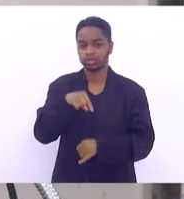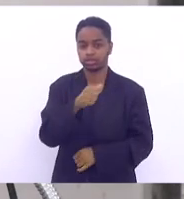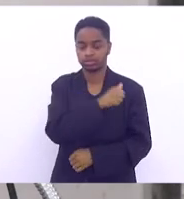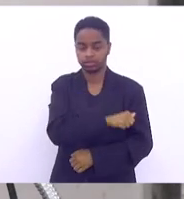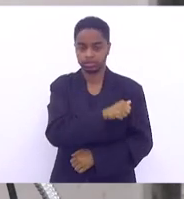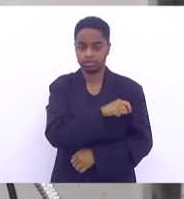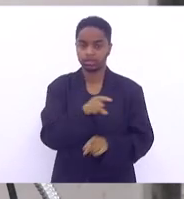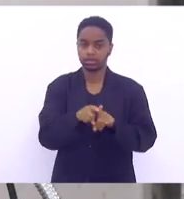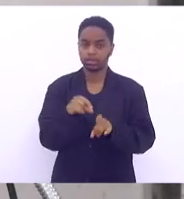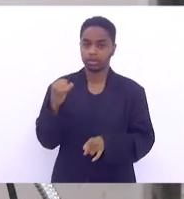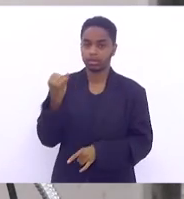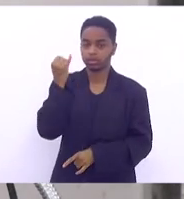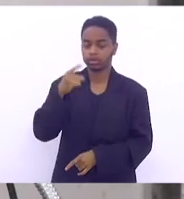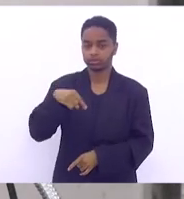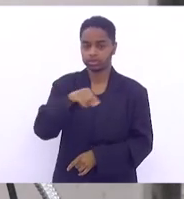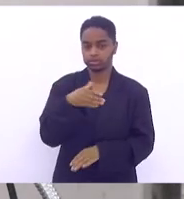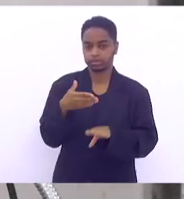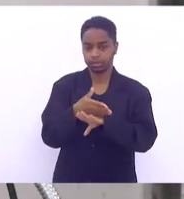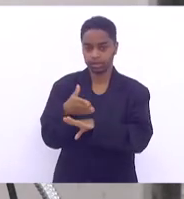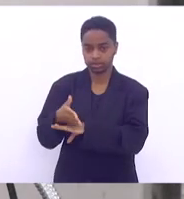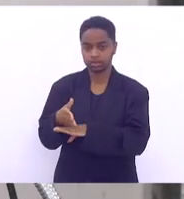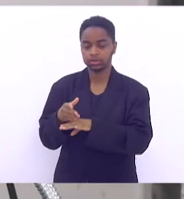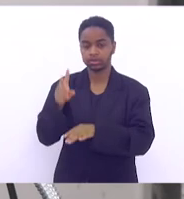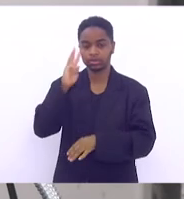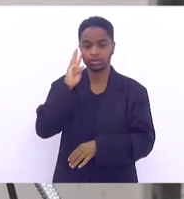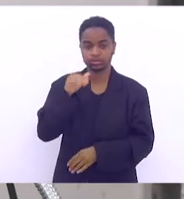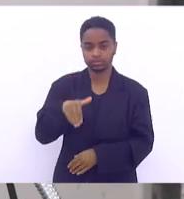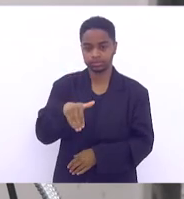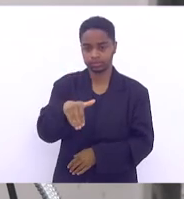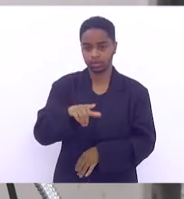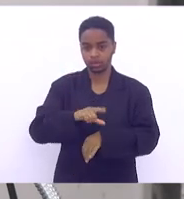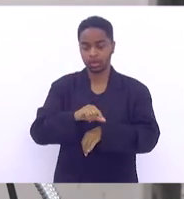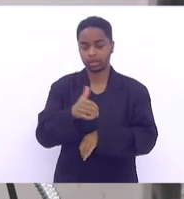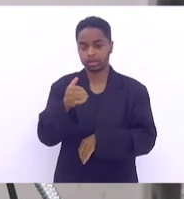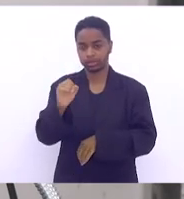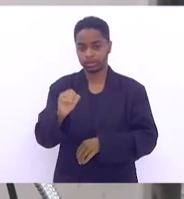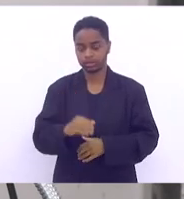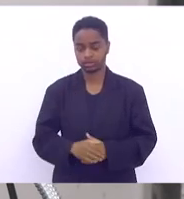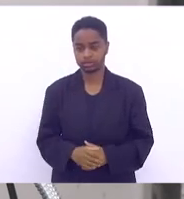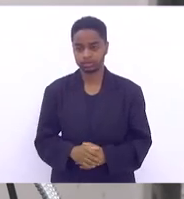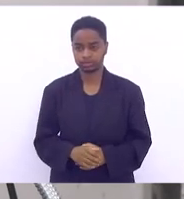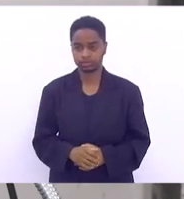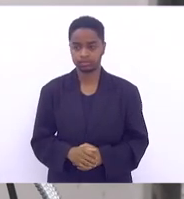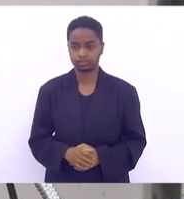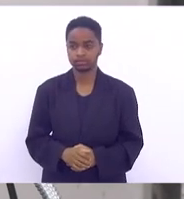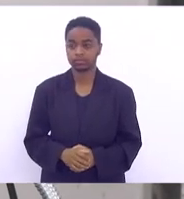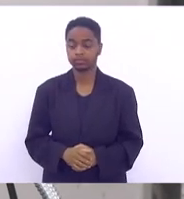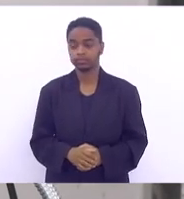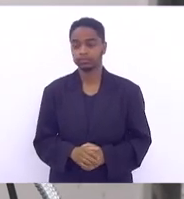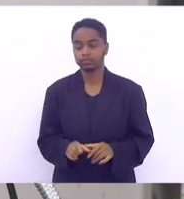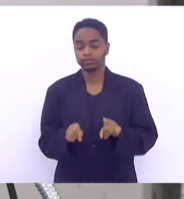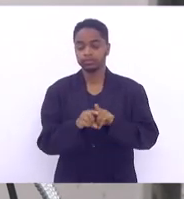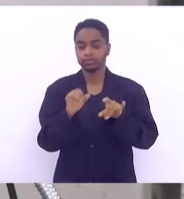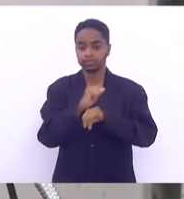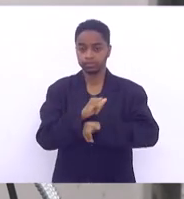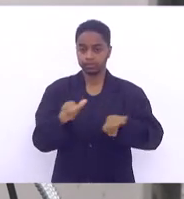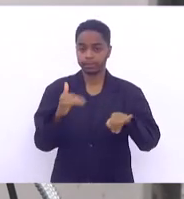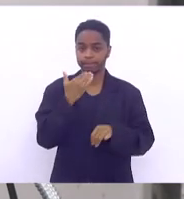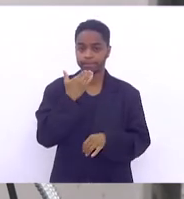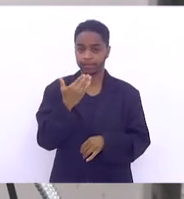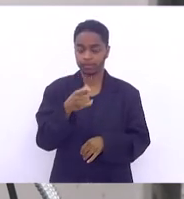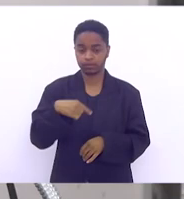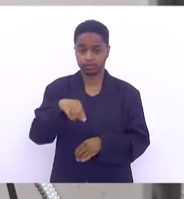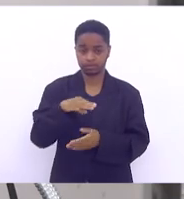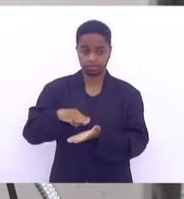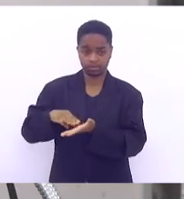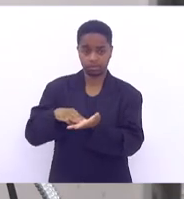Importante a presença de todos os deputados na próxima terça-feira, às 10 horas da manhã. Dizer e pedir aqui, aproveitar ainda o quórum, para que a